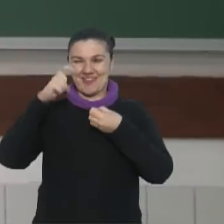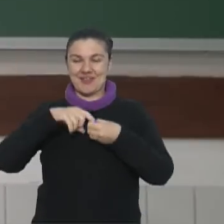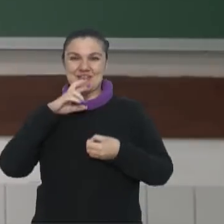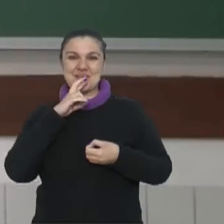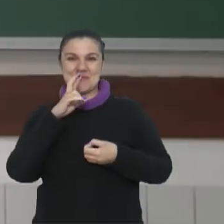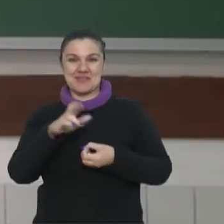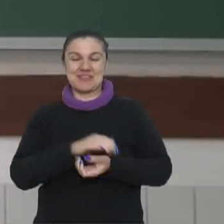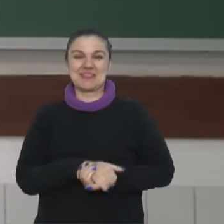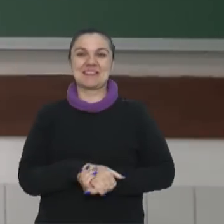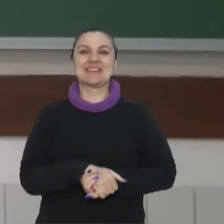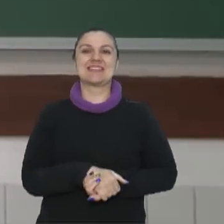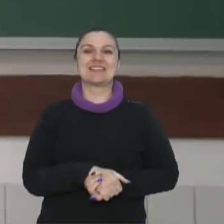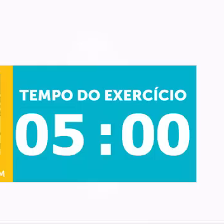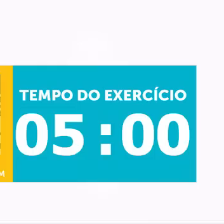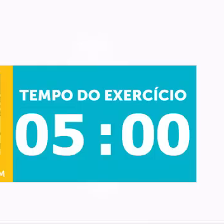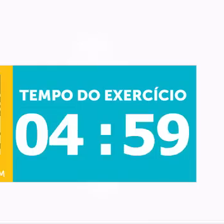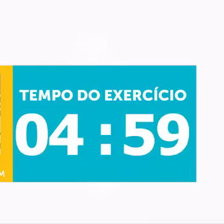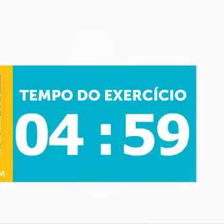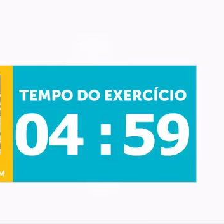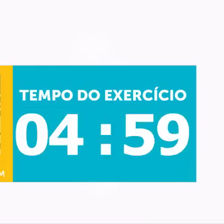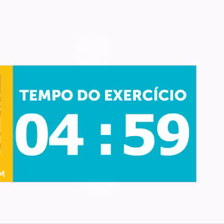para conversar junto sobre isso.